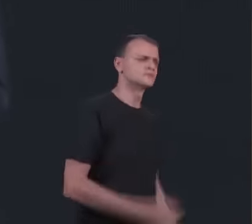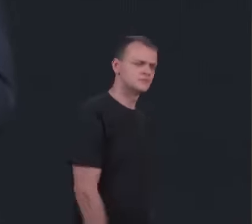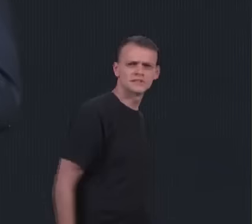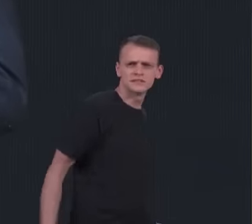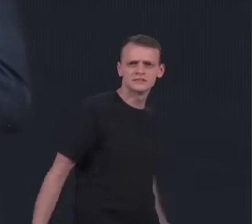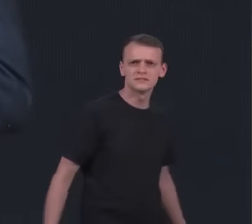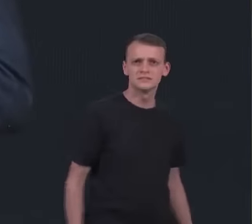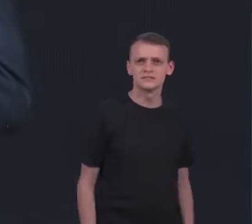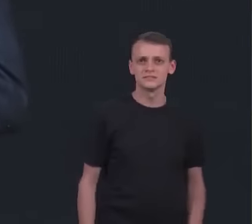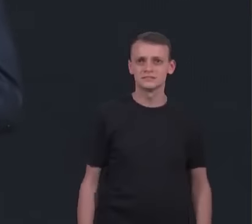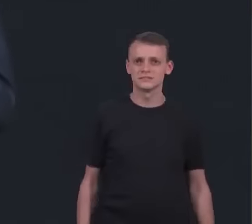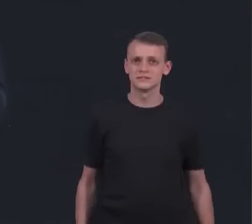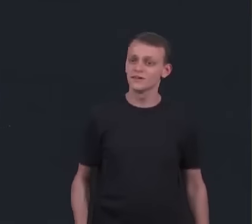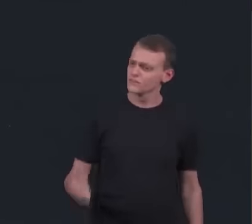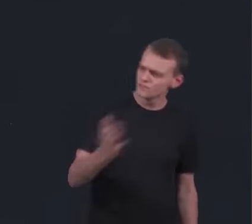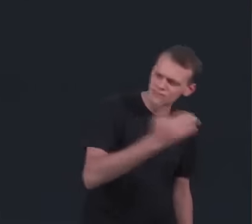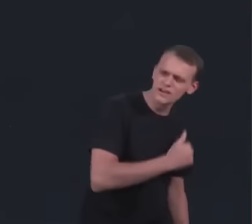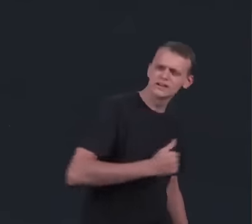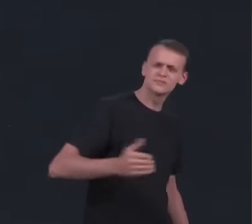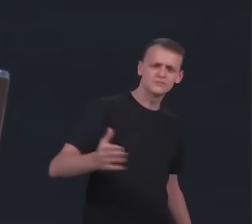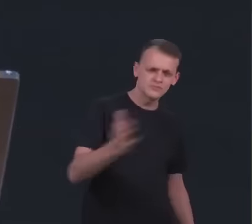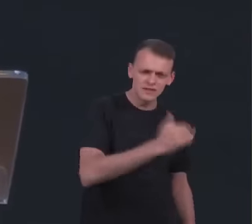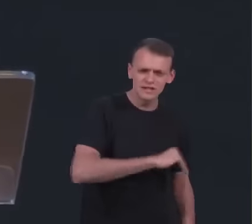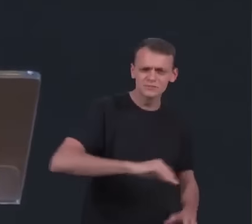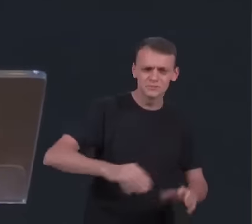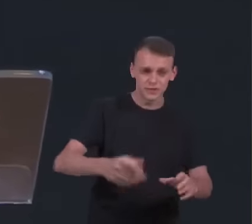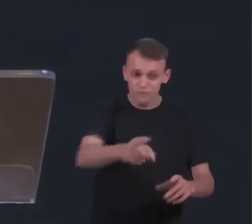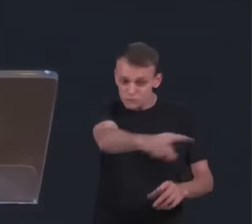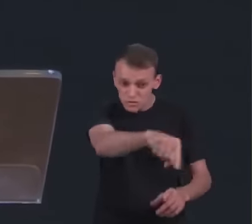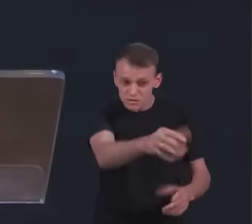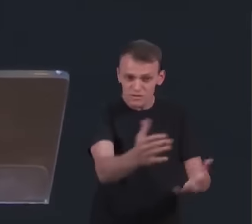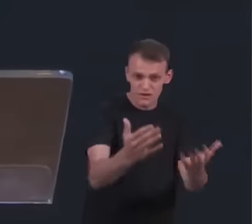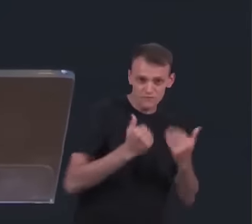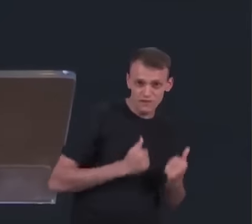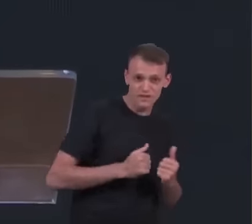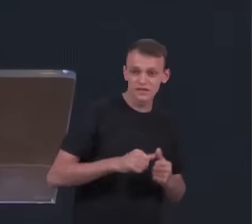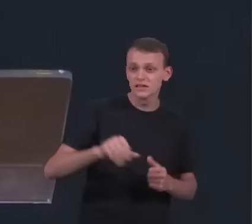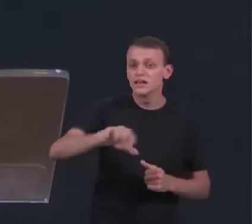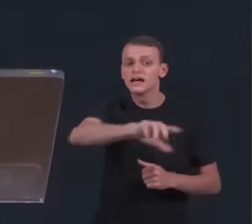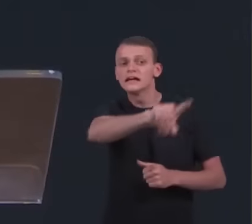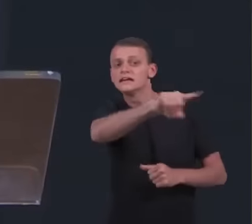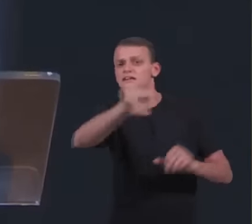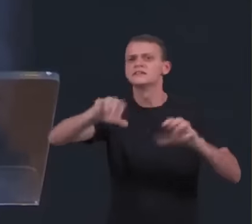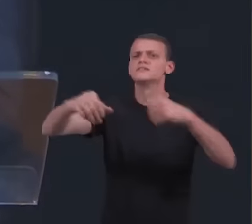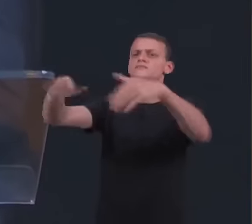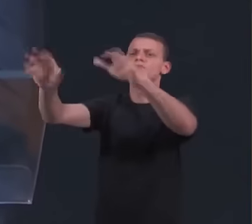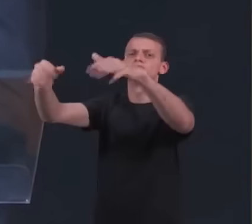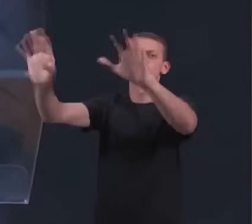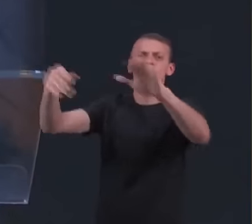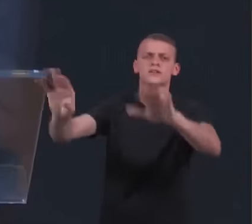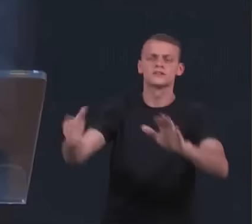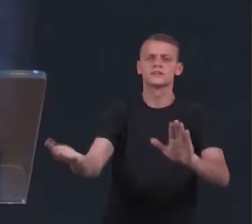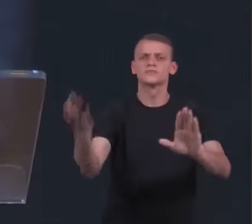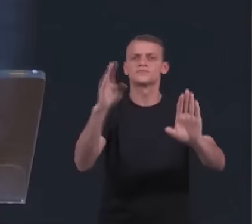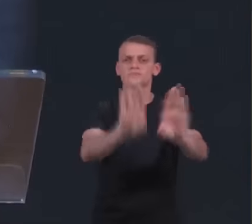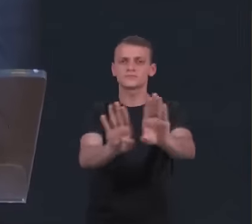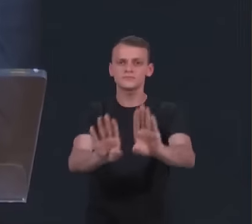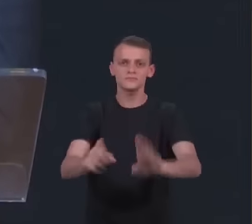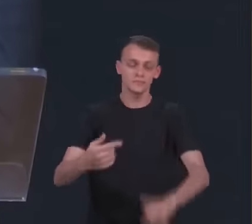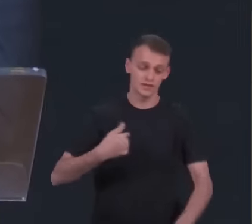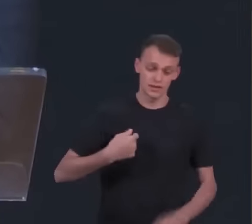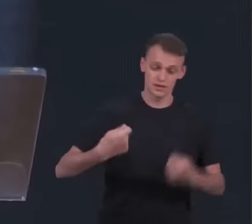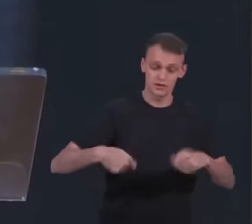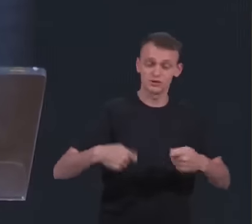Então Jesus falou, vamos saindo todo mundo, está muito tumultuado aqui, eu tenho algo a fazer e preciso da